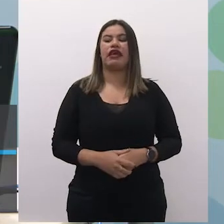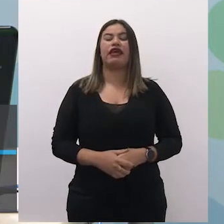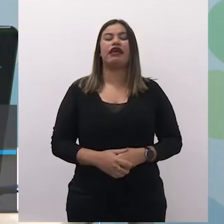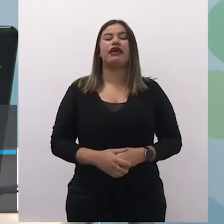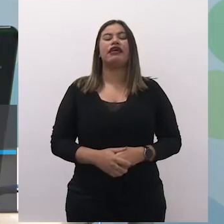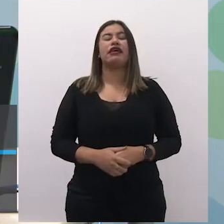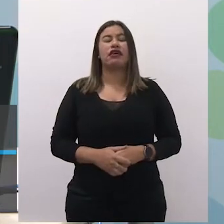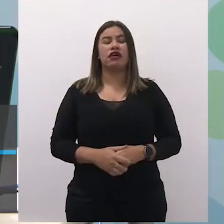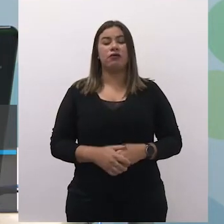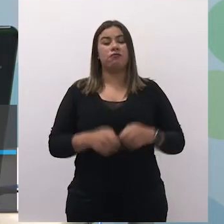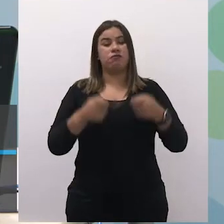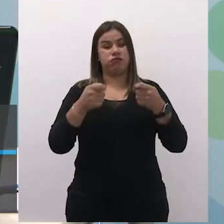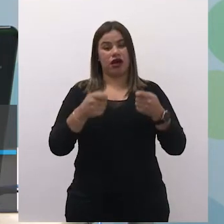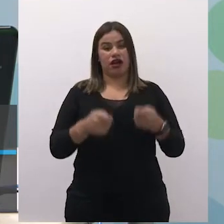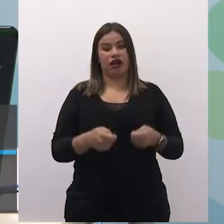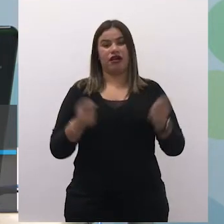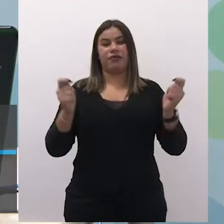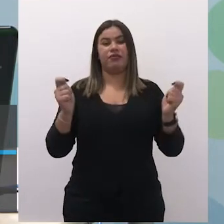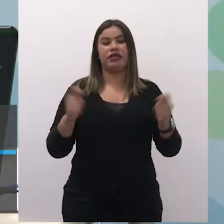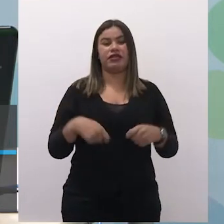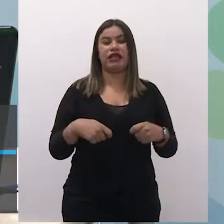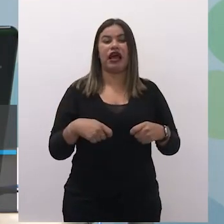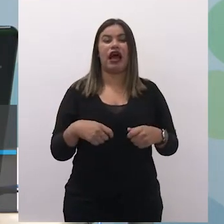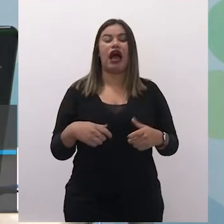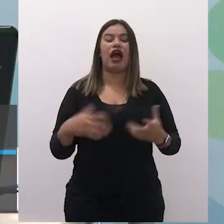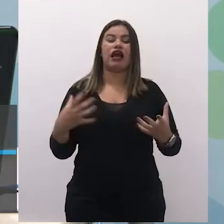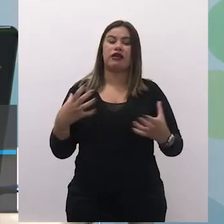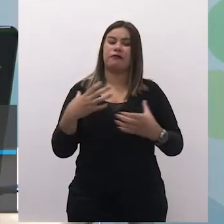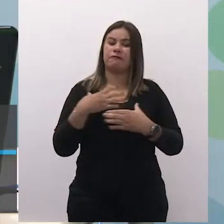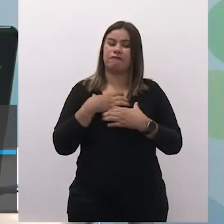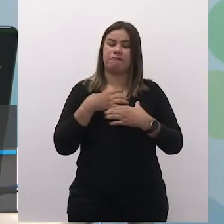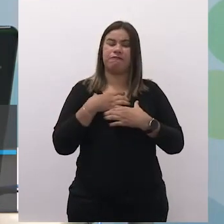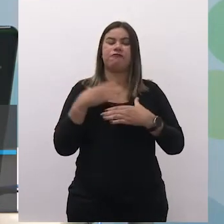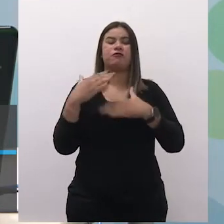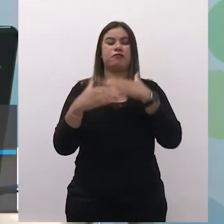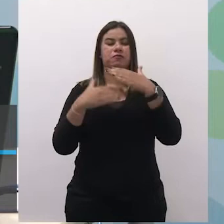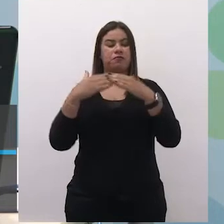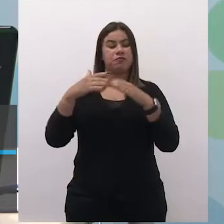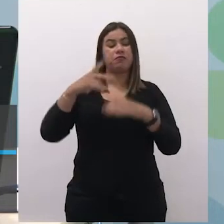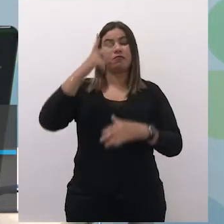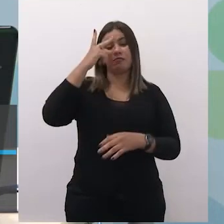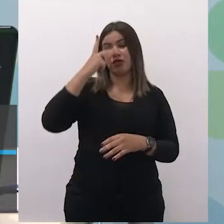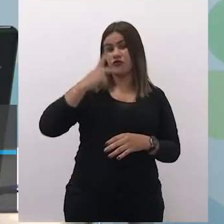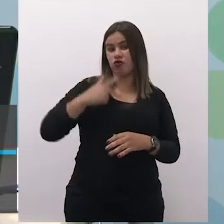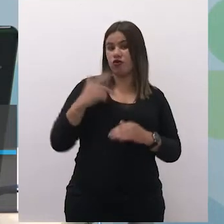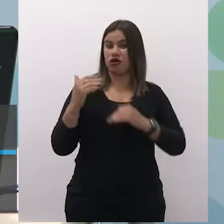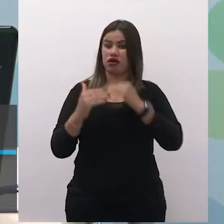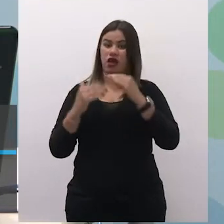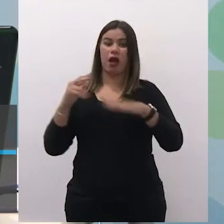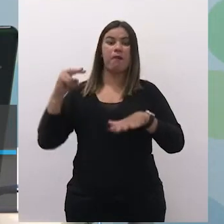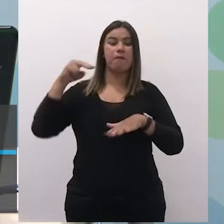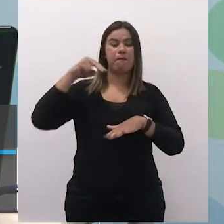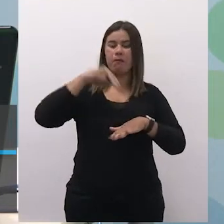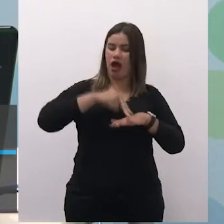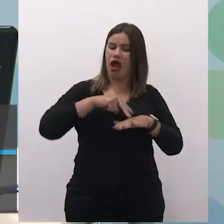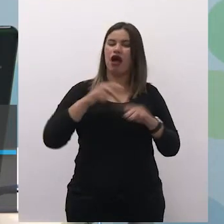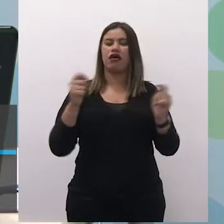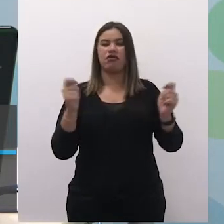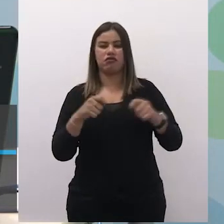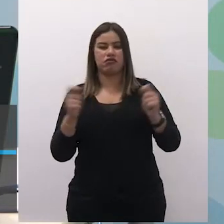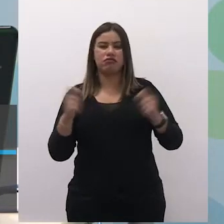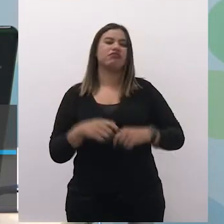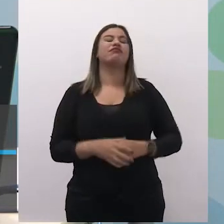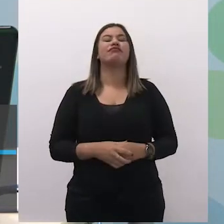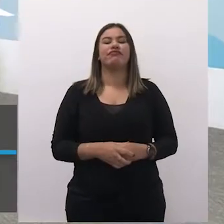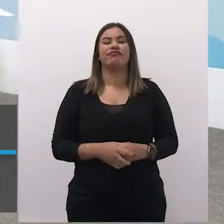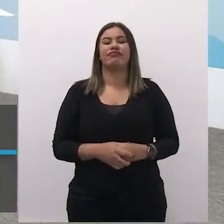posicionamento ali, ele se sente mais livre para desenvolver a autonomia, para desenvolver o protagonismo, não é, Sandra? E Isso ele